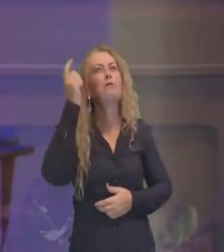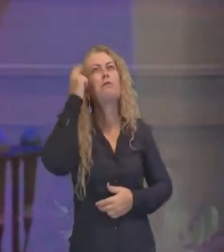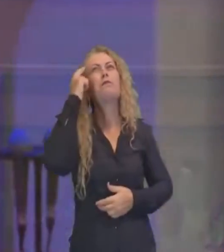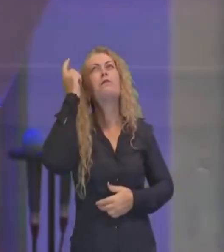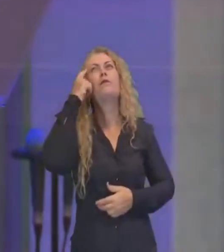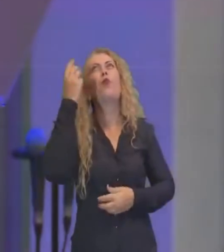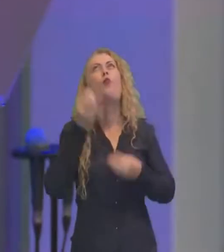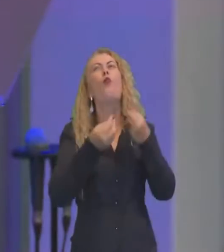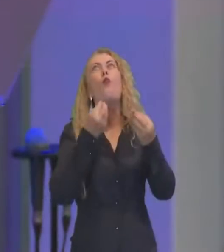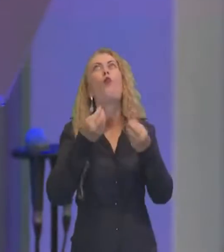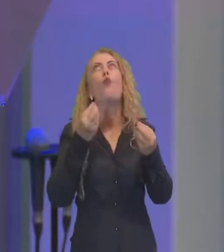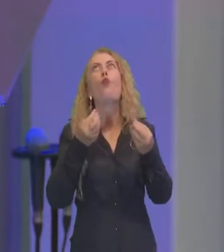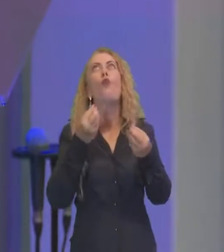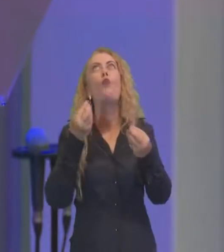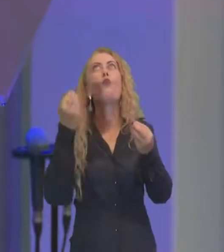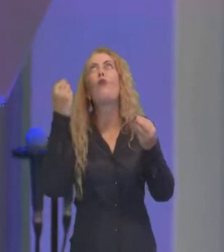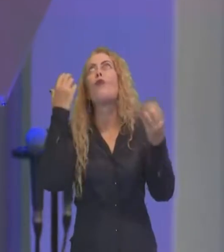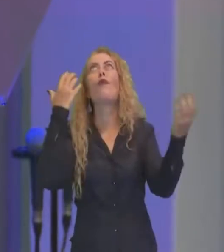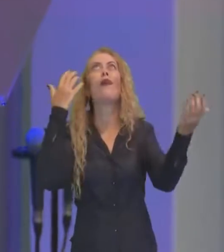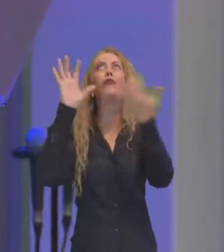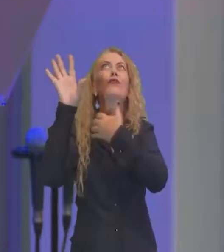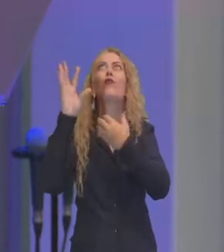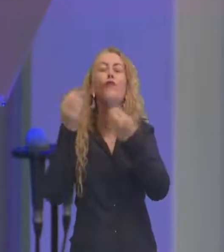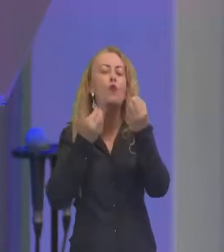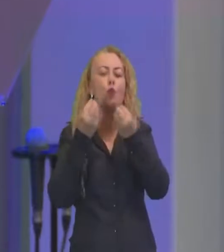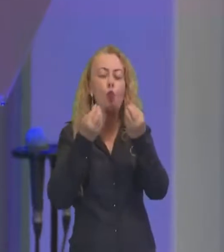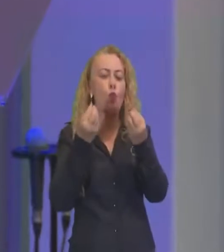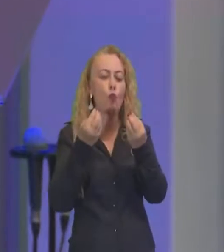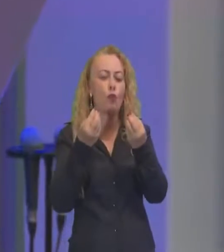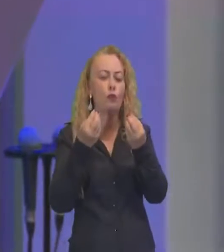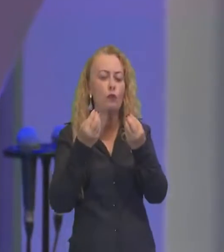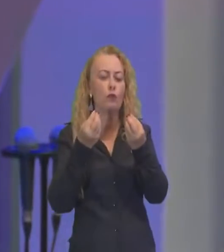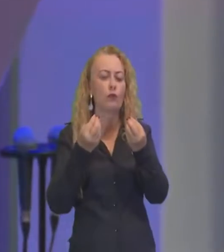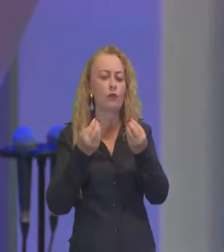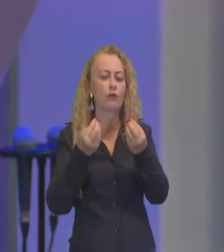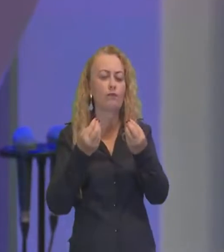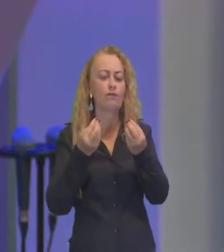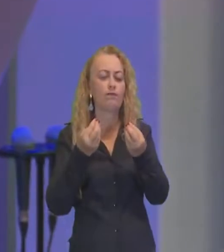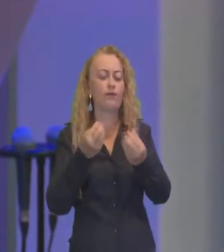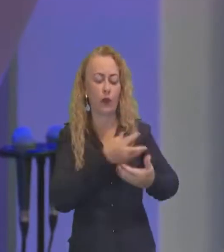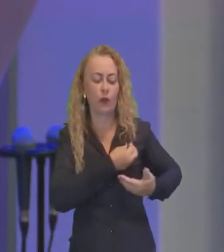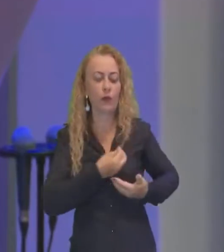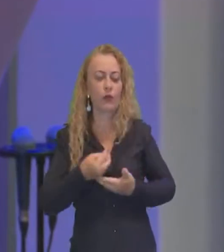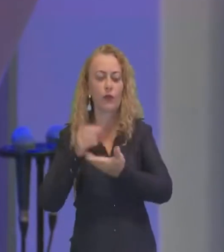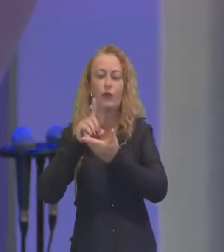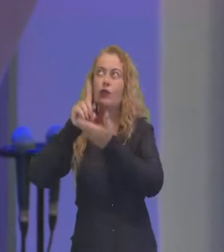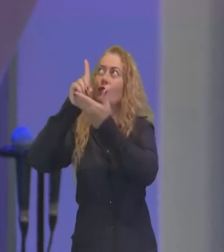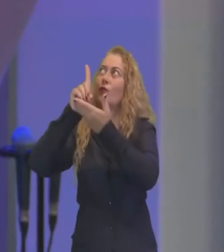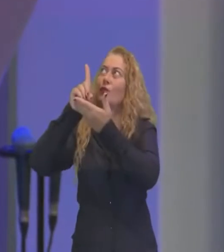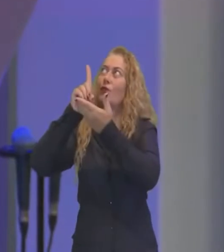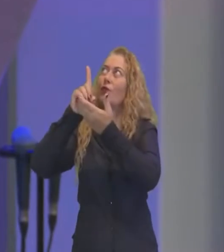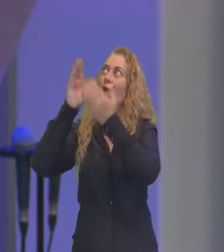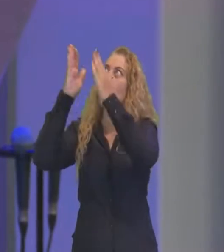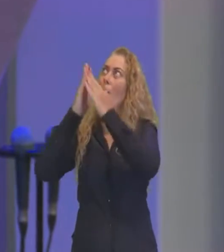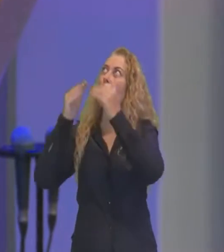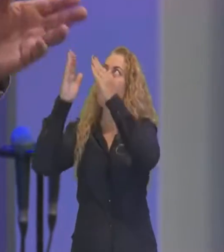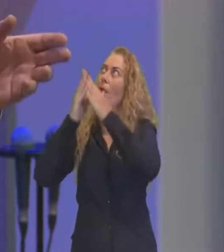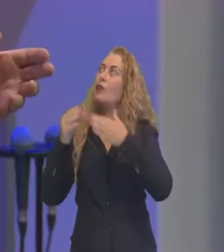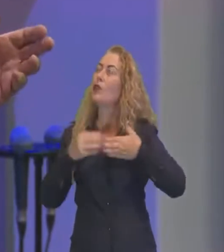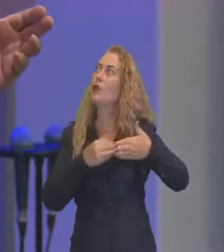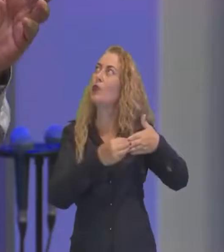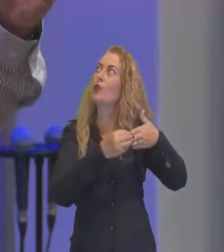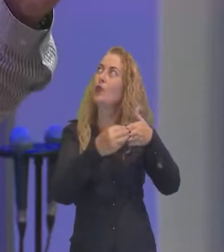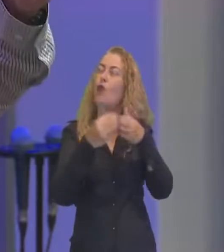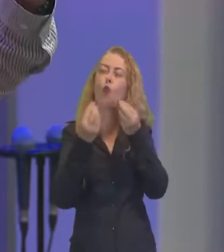vou fazer? De que jeito eu vou dar? Entrega ao Senhor, pede a direção de Deus. Peça a Deus